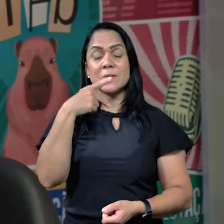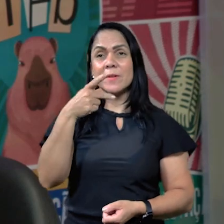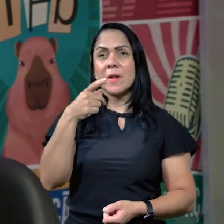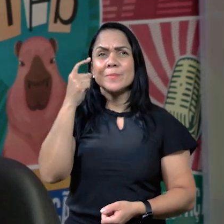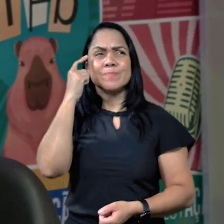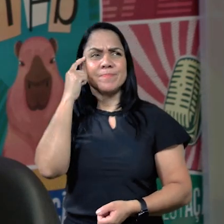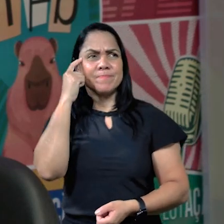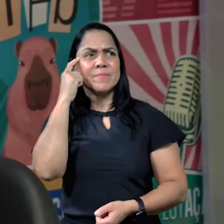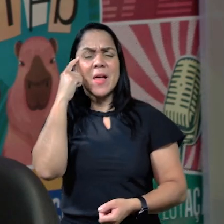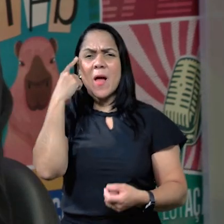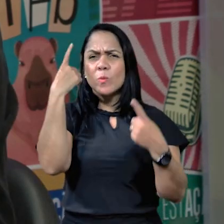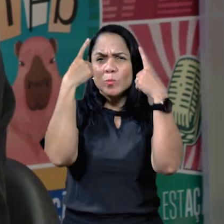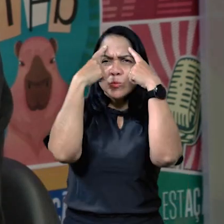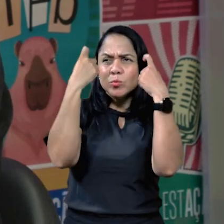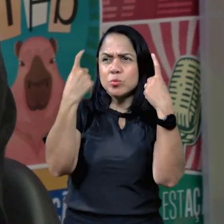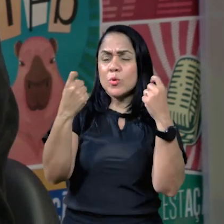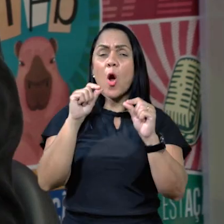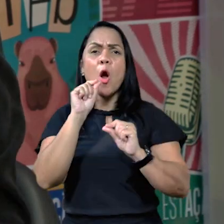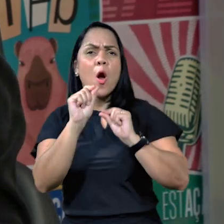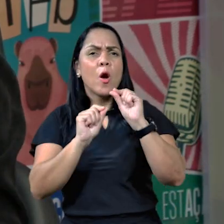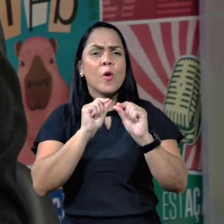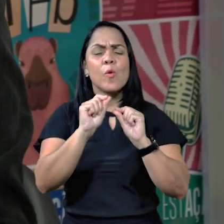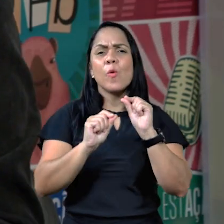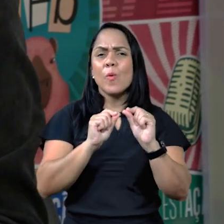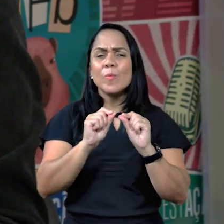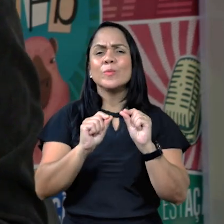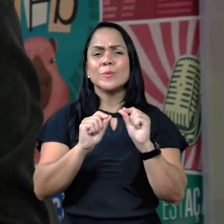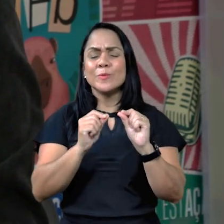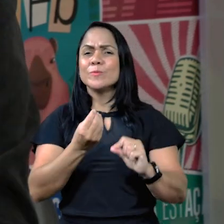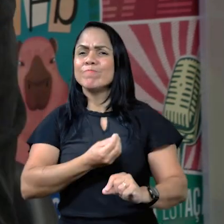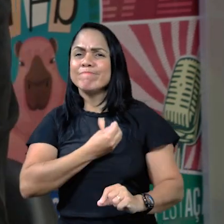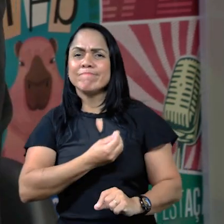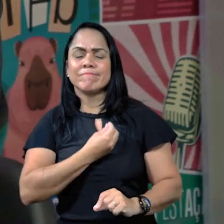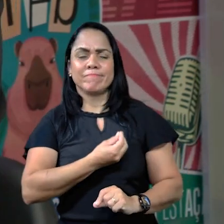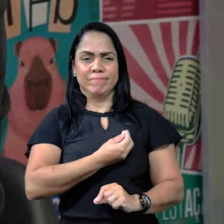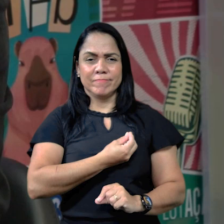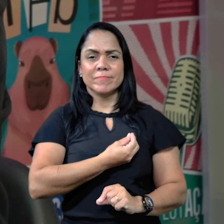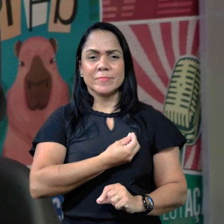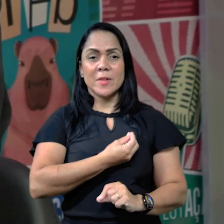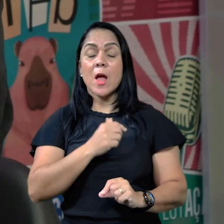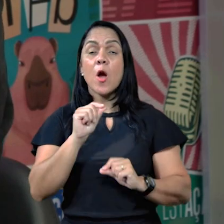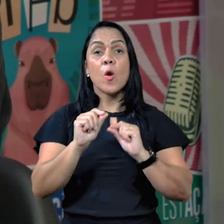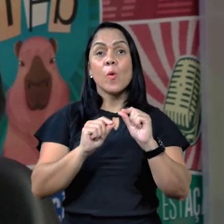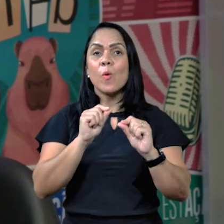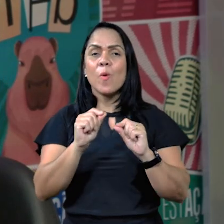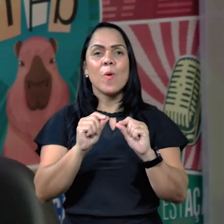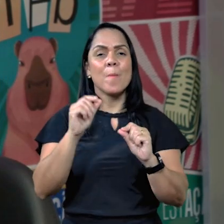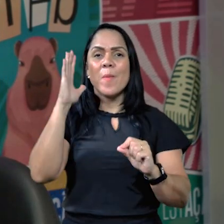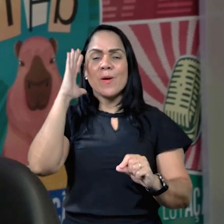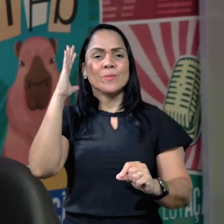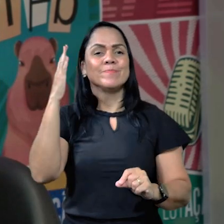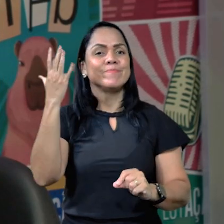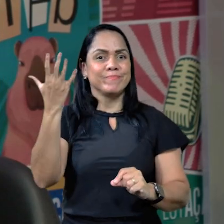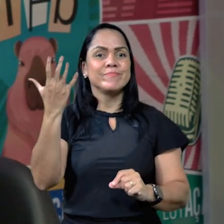meu Deus, é muito violento, como pode? Como funciona isso? Como que a gente permite, né? Mas ao